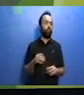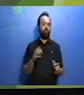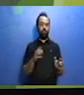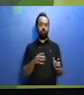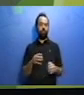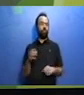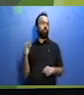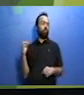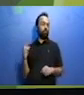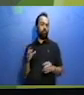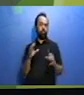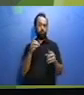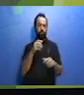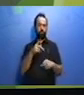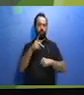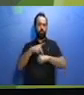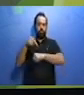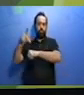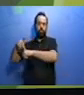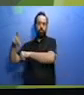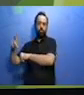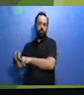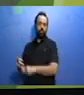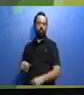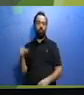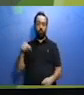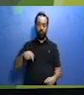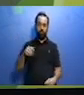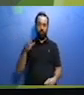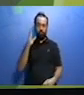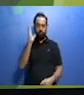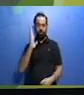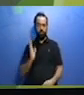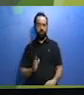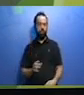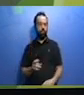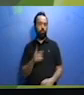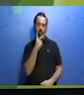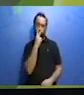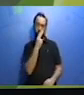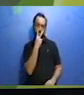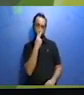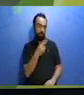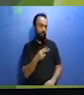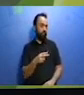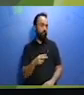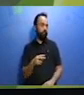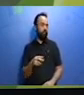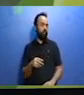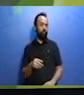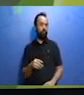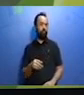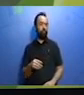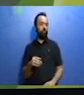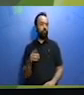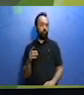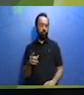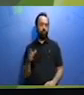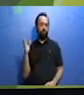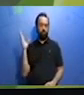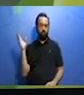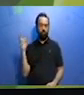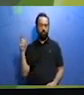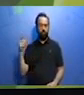França. O petróleo do Brasil, ele tem a aparência, a cor do mesmo, parecido com o do Oriente Médio e